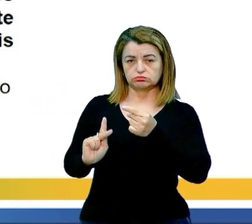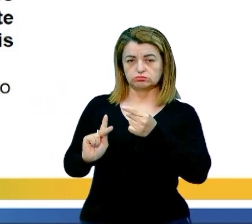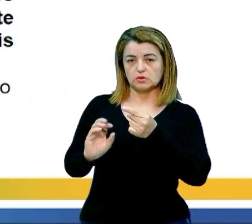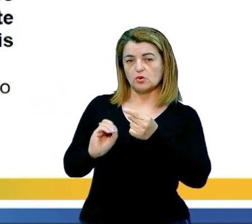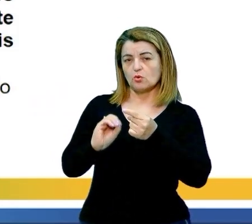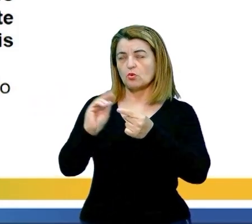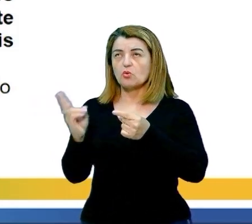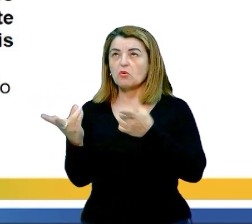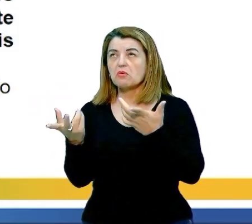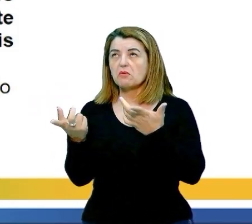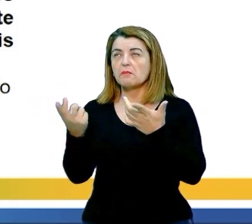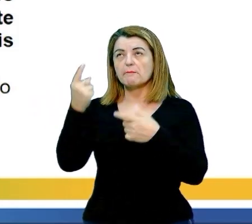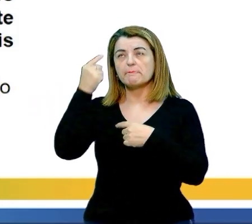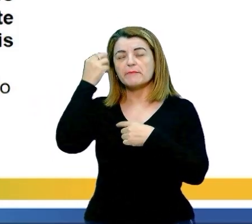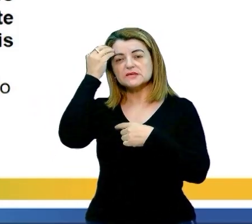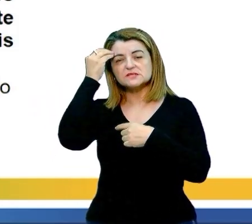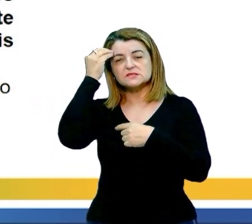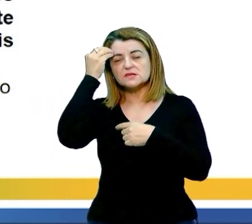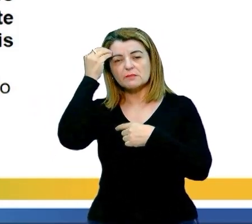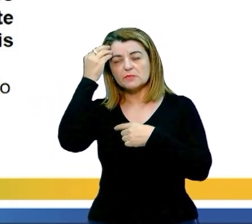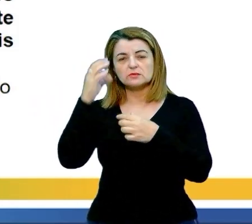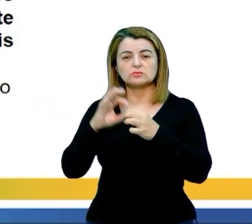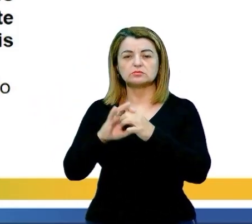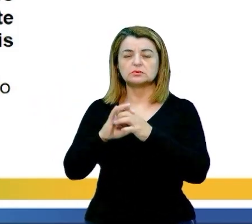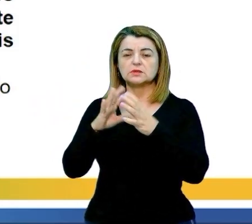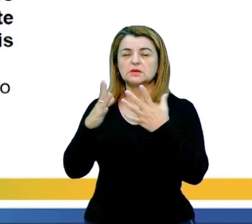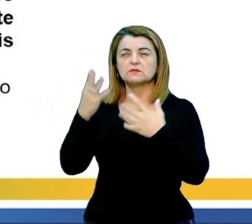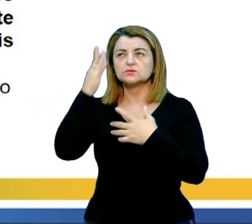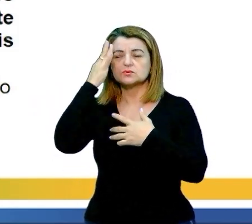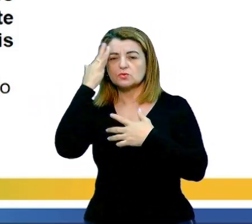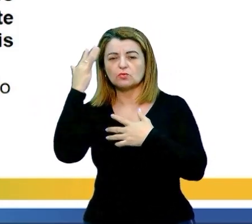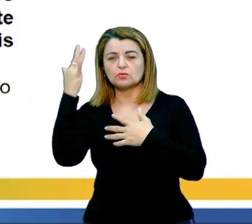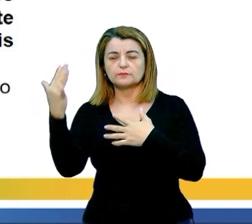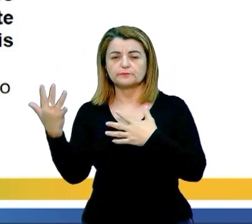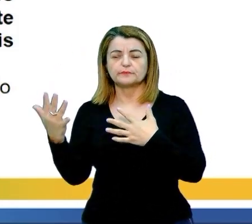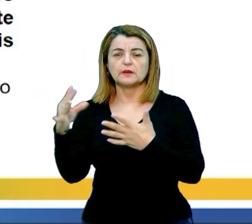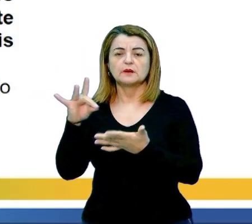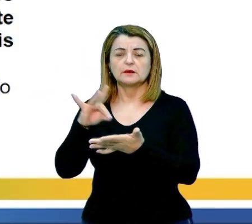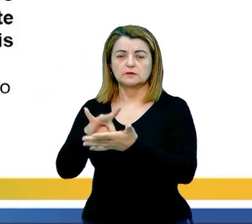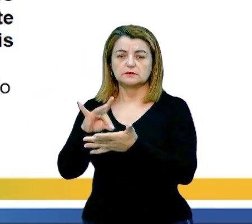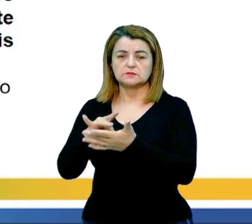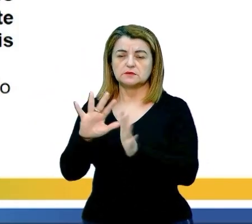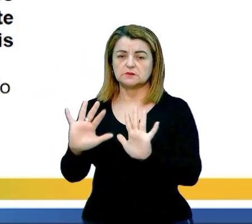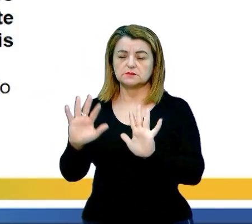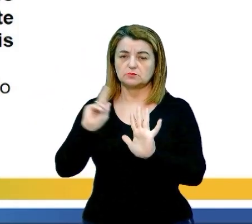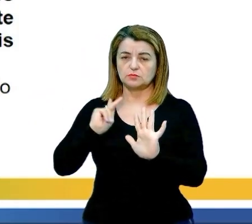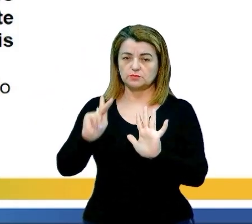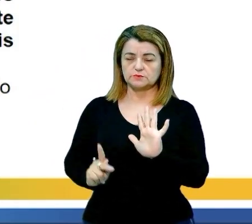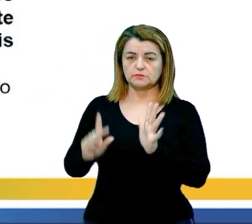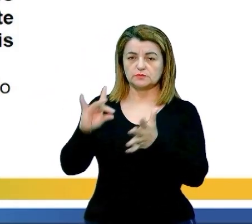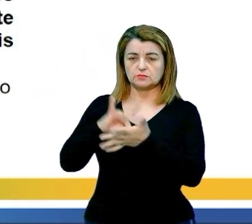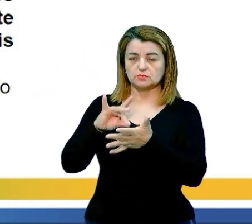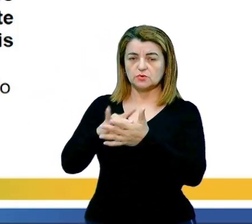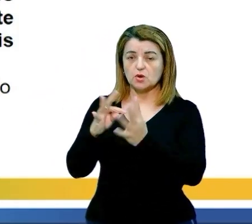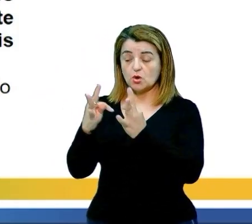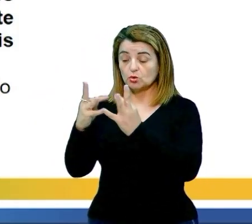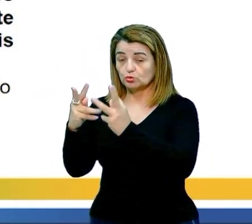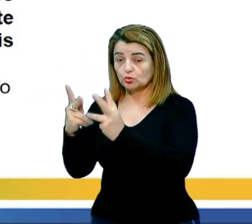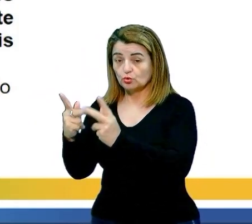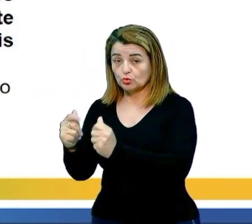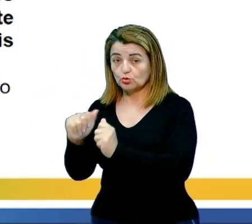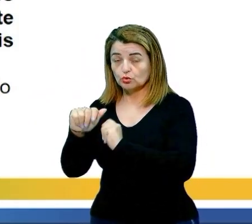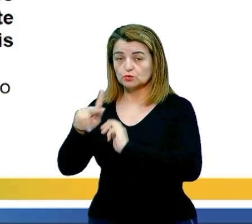de utopias efetivamente realizadas, nas quais os posicionamentos reais, todos os